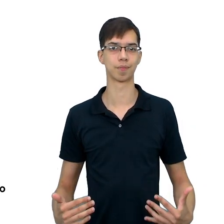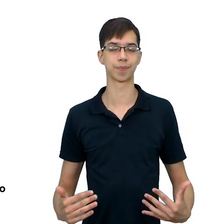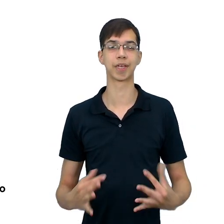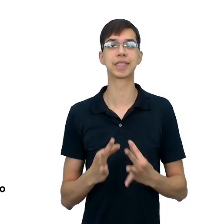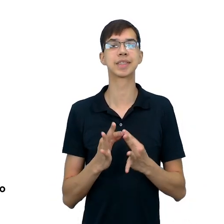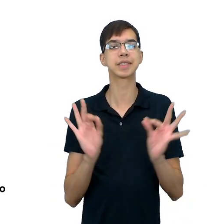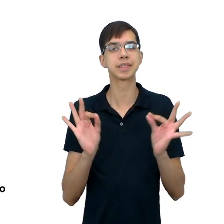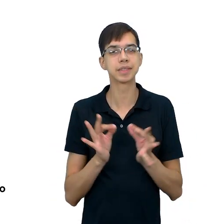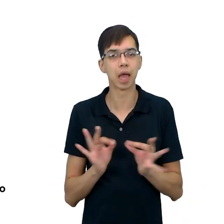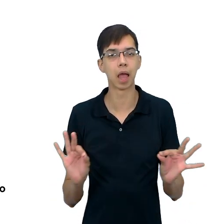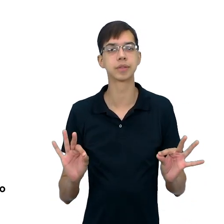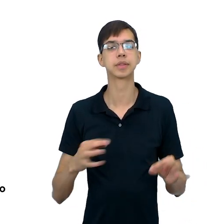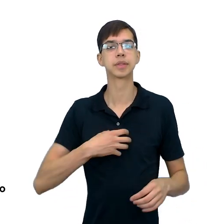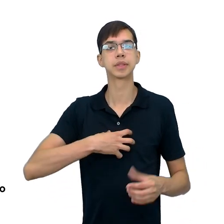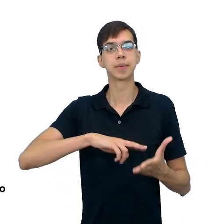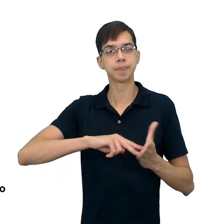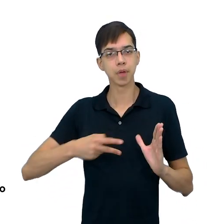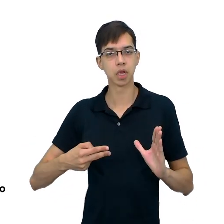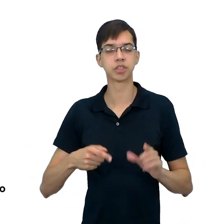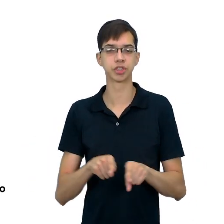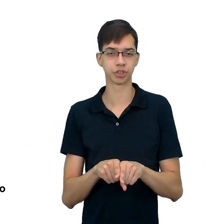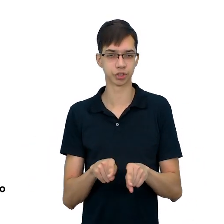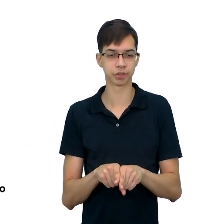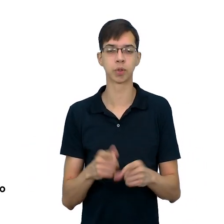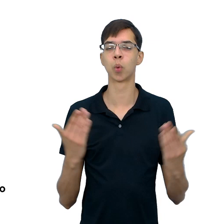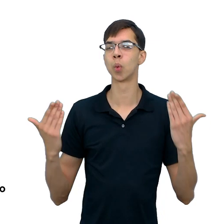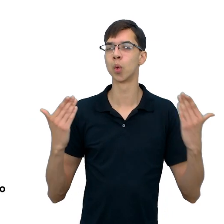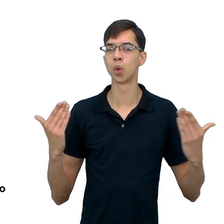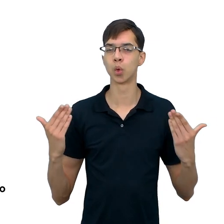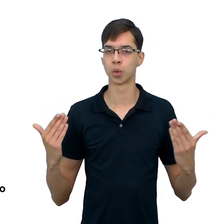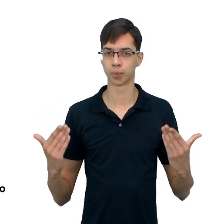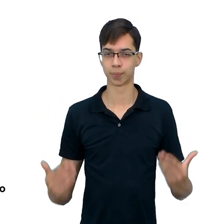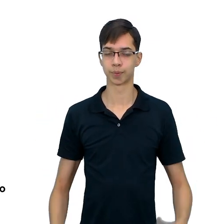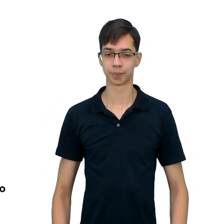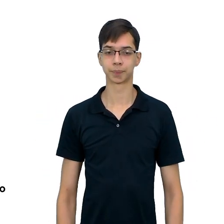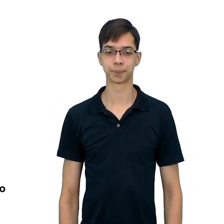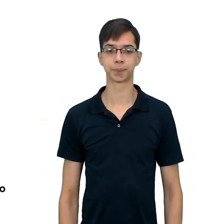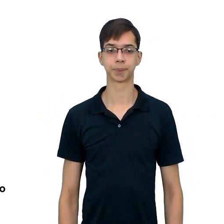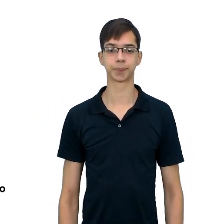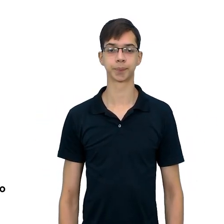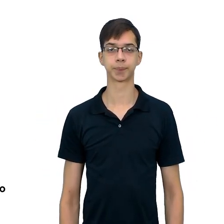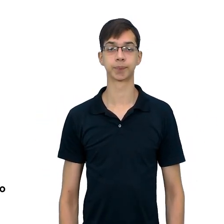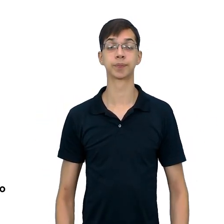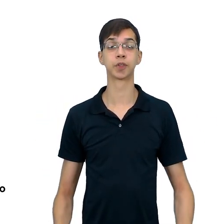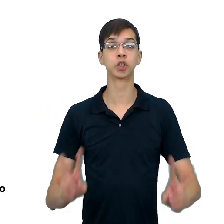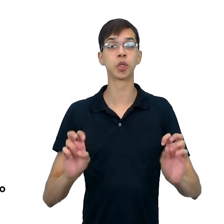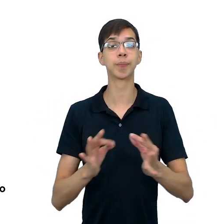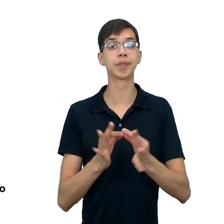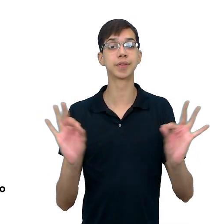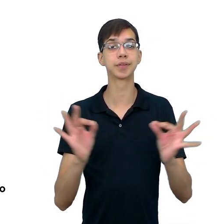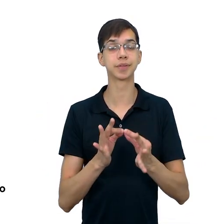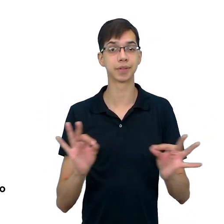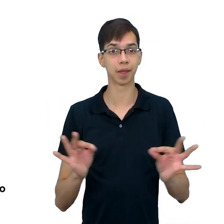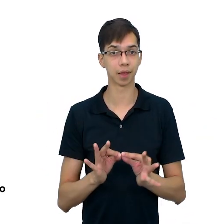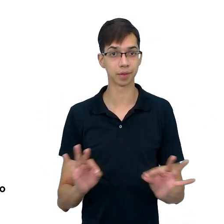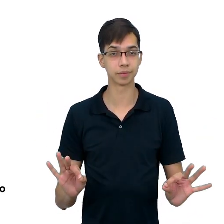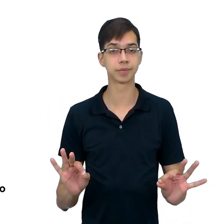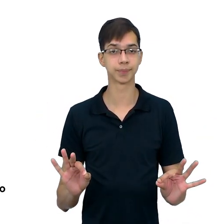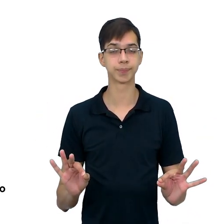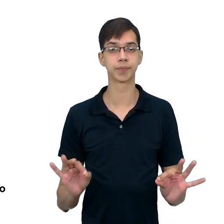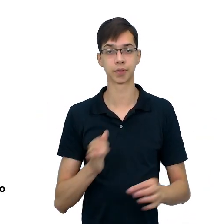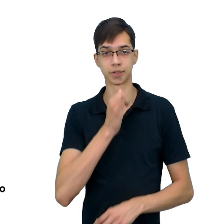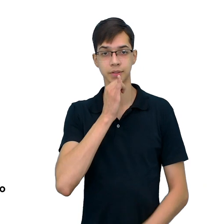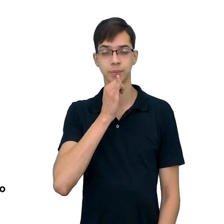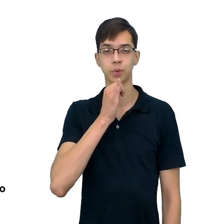a adesão aí entre os interlocutores. Então, quanto à sintaxe, né, por ser uma reportagem,